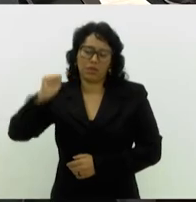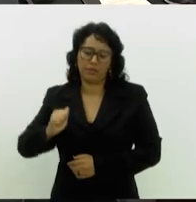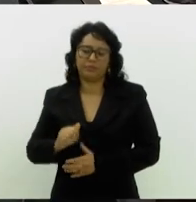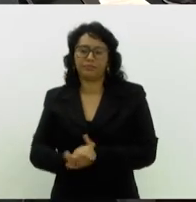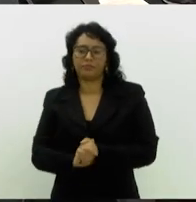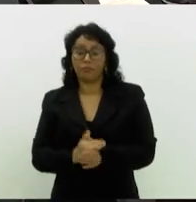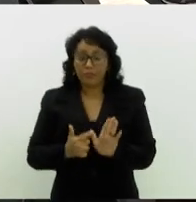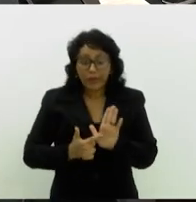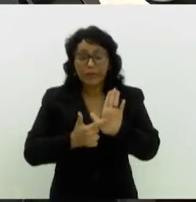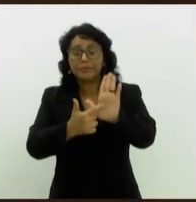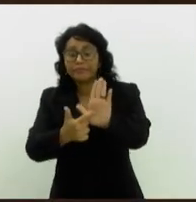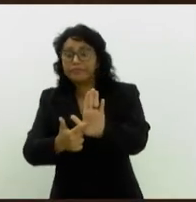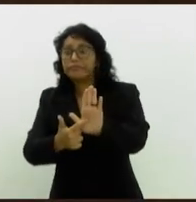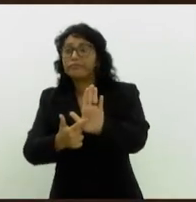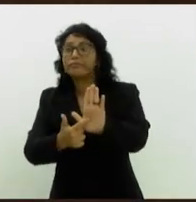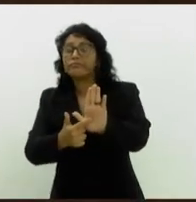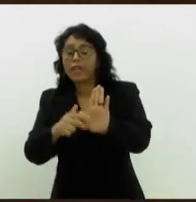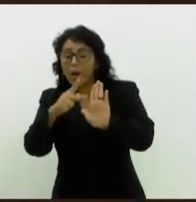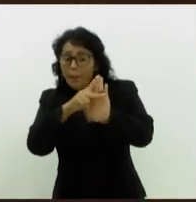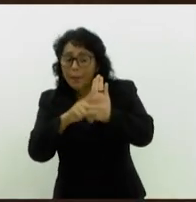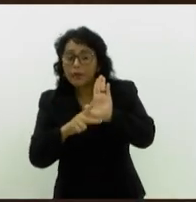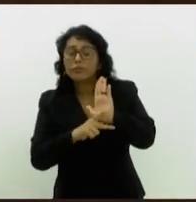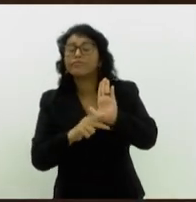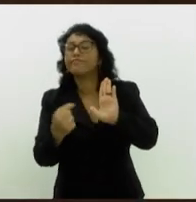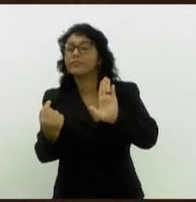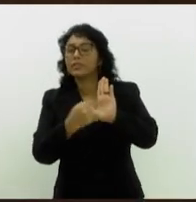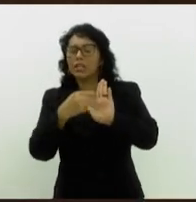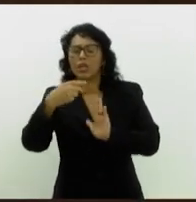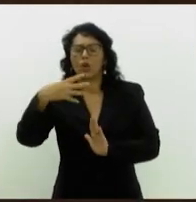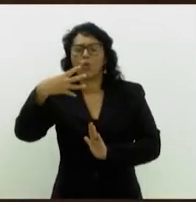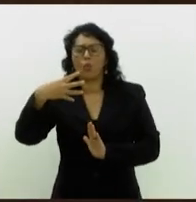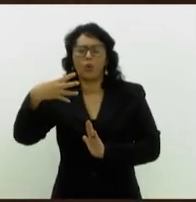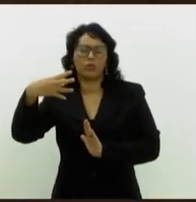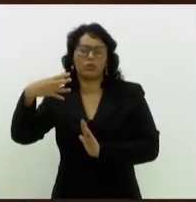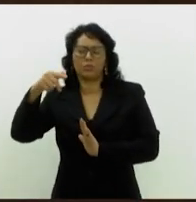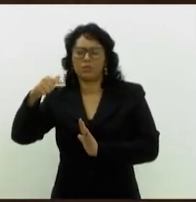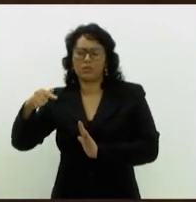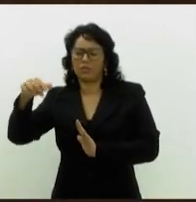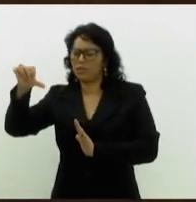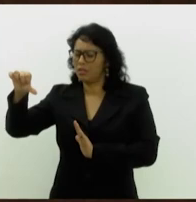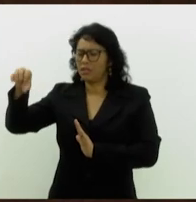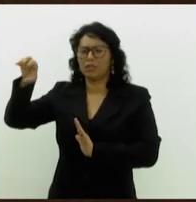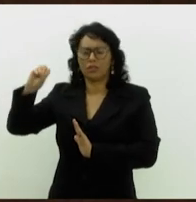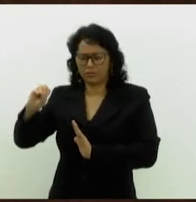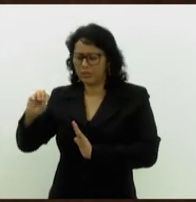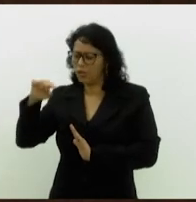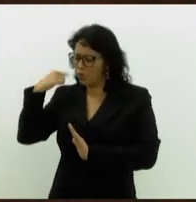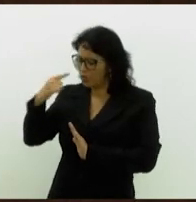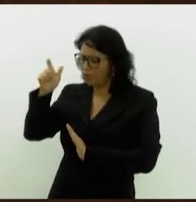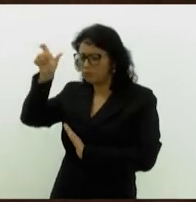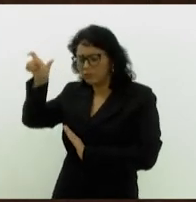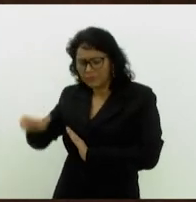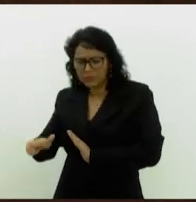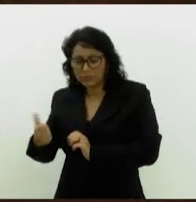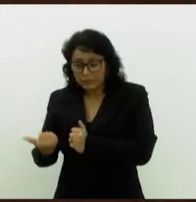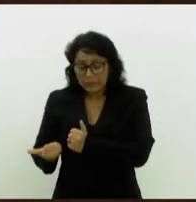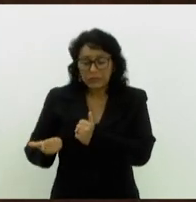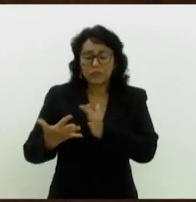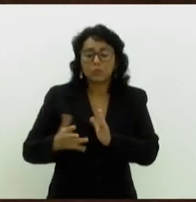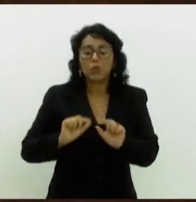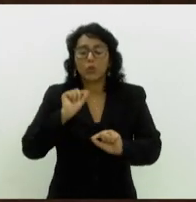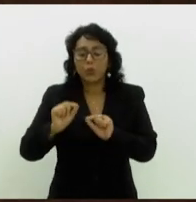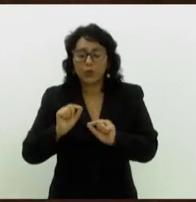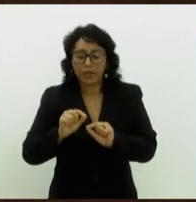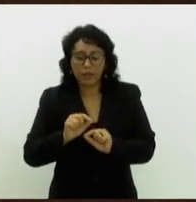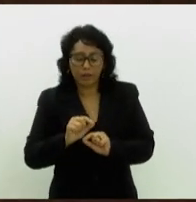parecer trata-se do projeto 4790 do deputado Carlos min que dispõe da capacitação dos alunos de